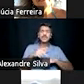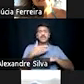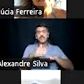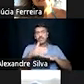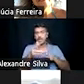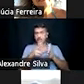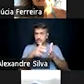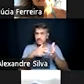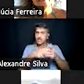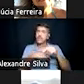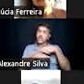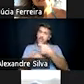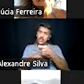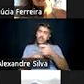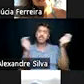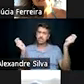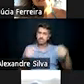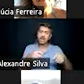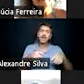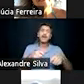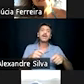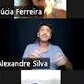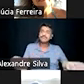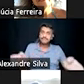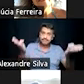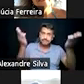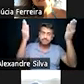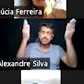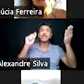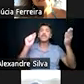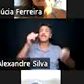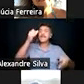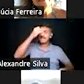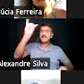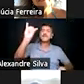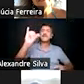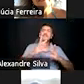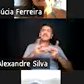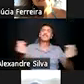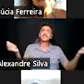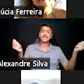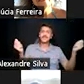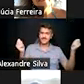que isso é um mecanismo, inclusive, de evitar a iliteracia científica.